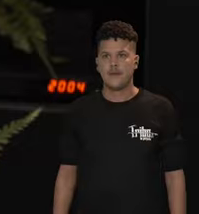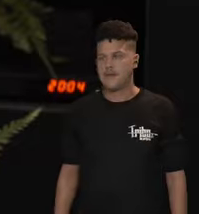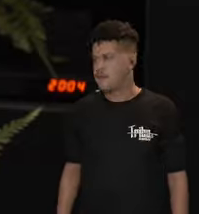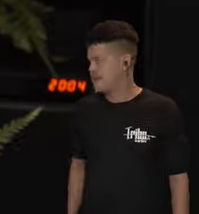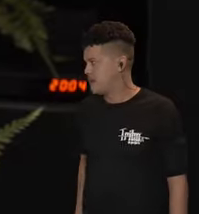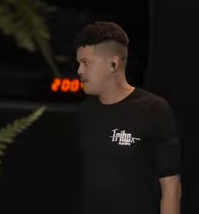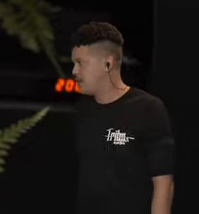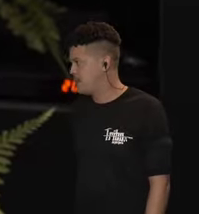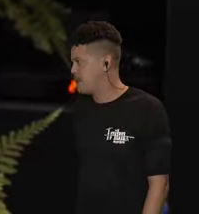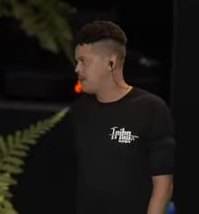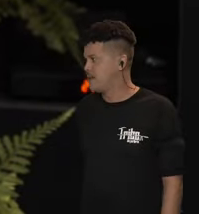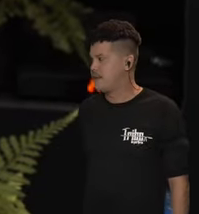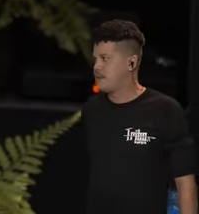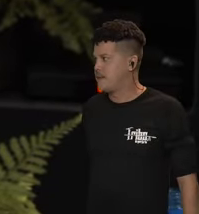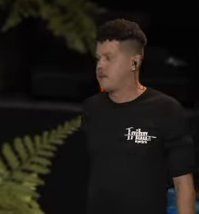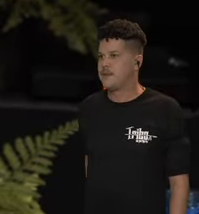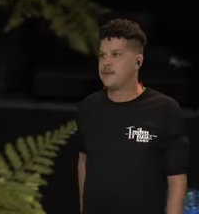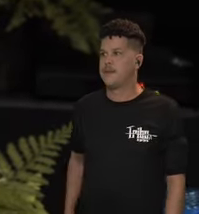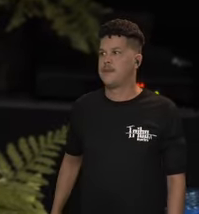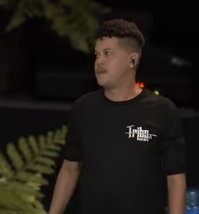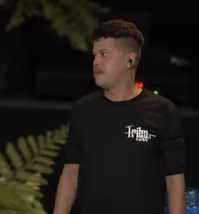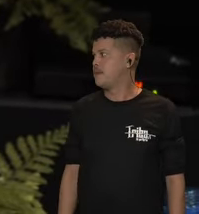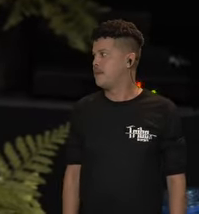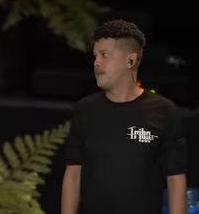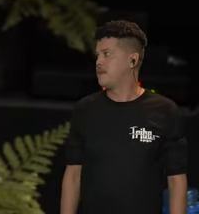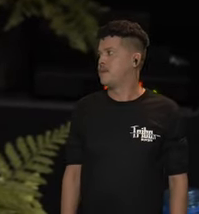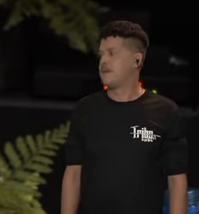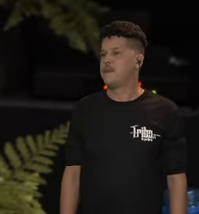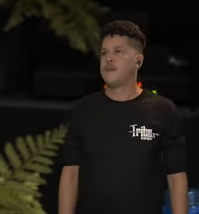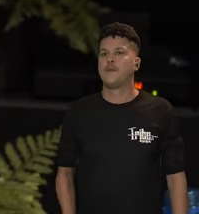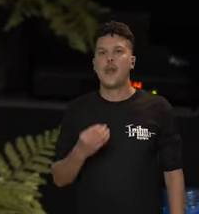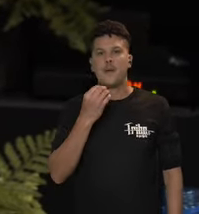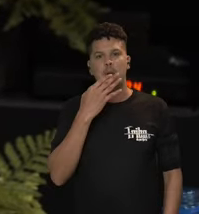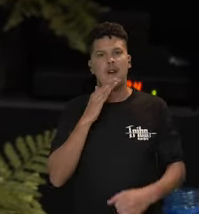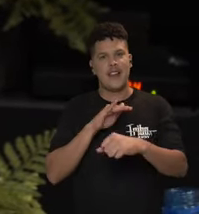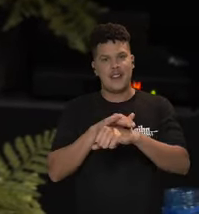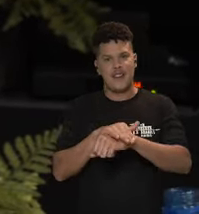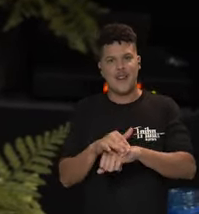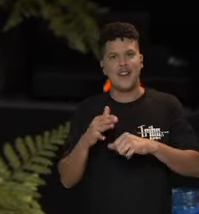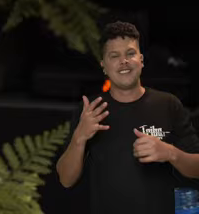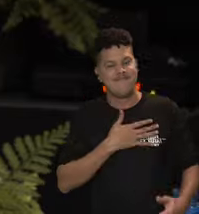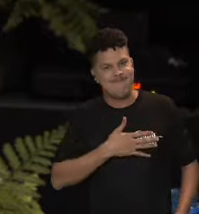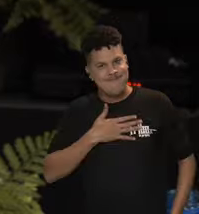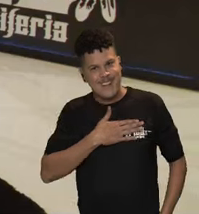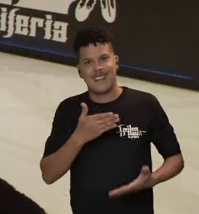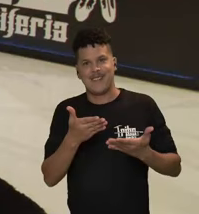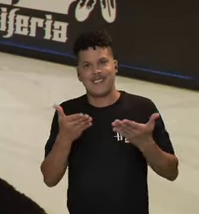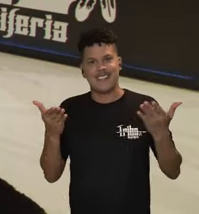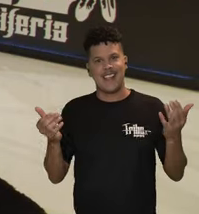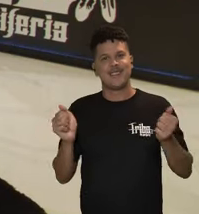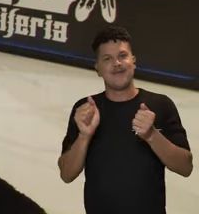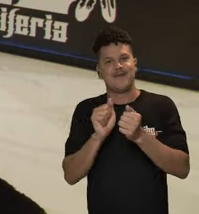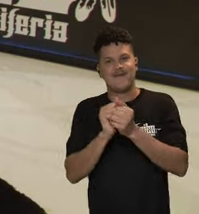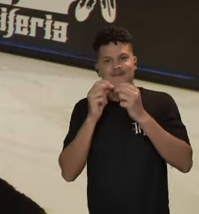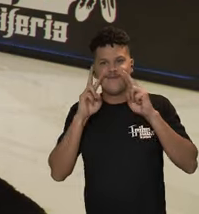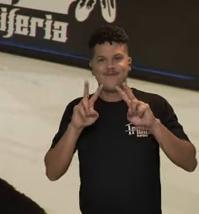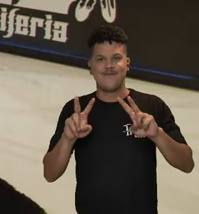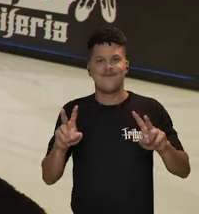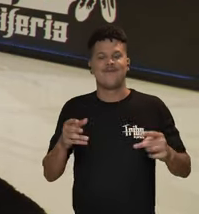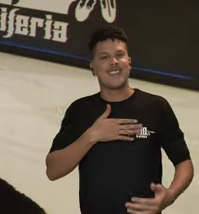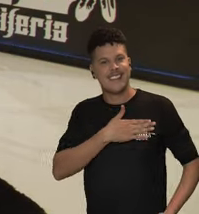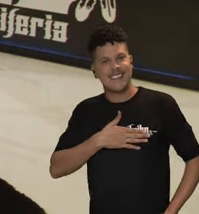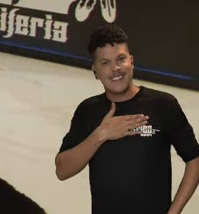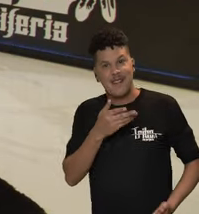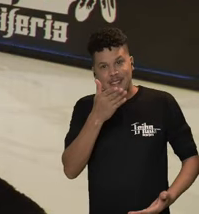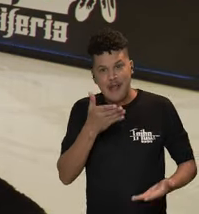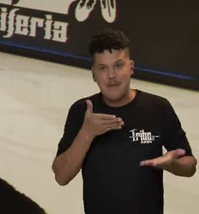Bora, bora, rapaziada. Uma boa noite pra todo mundo. Uma boa noite, satisfação estar aqui com todos vocês. Satisfação demais pra todo mundo aí que tá